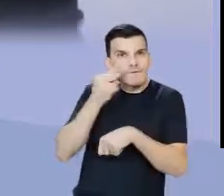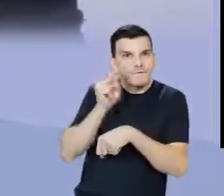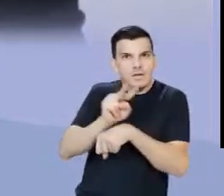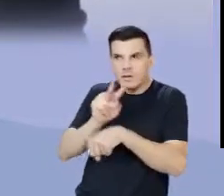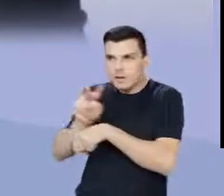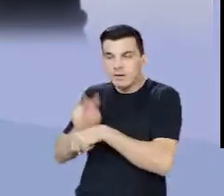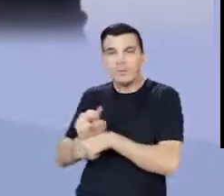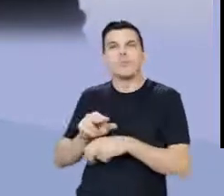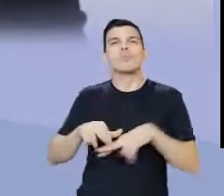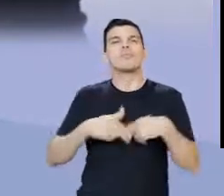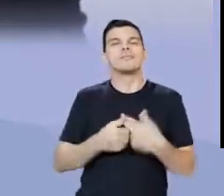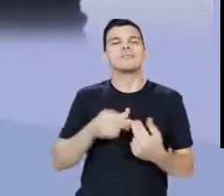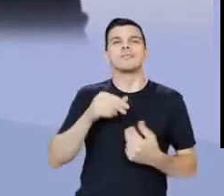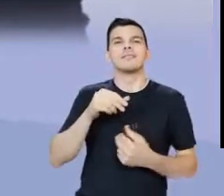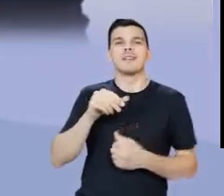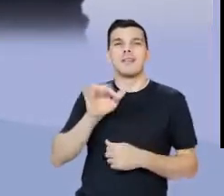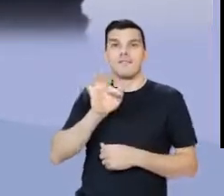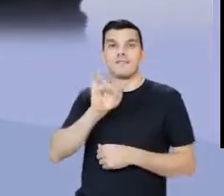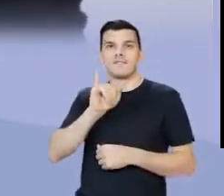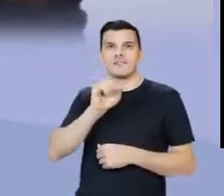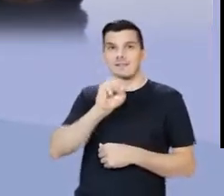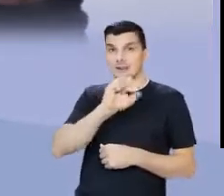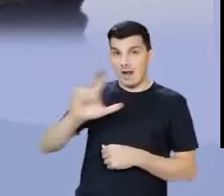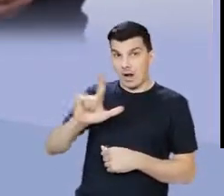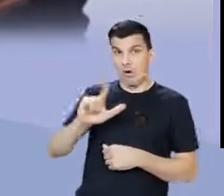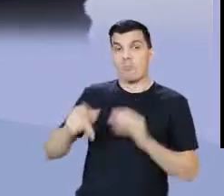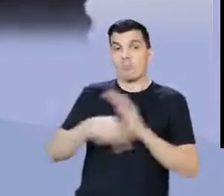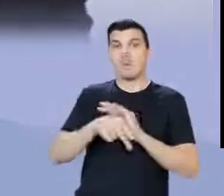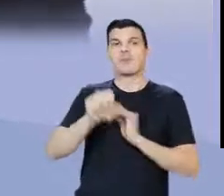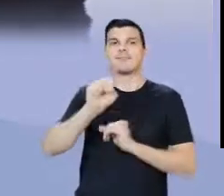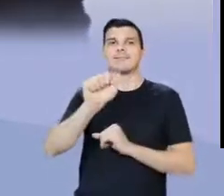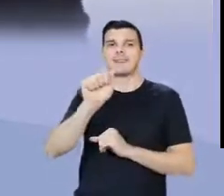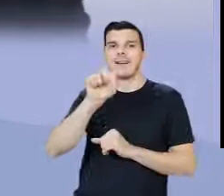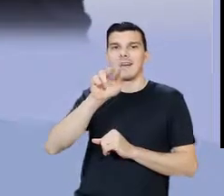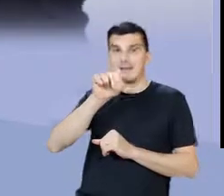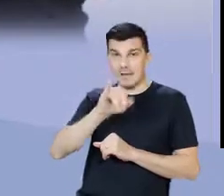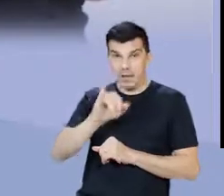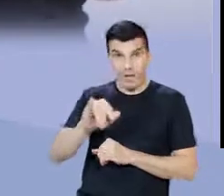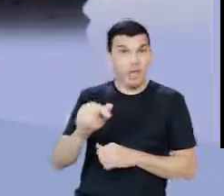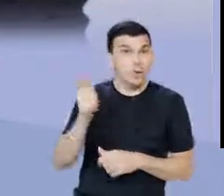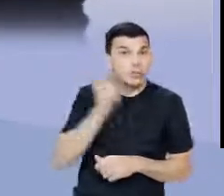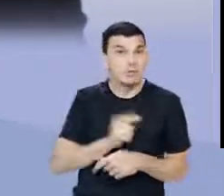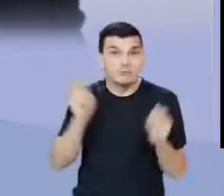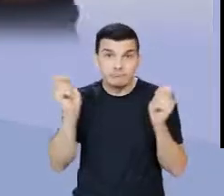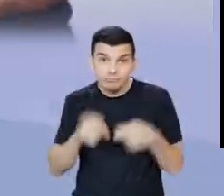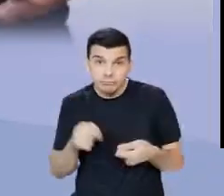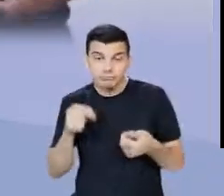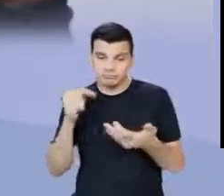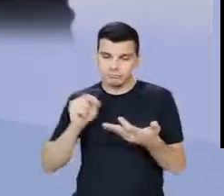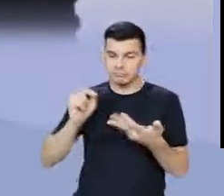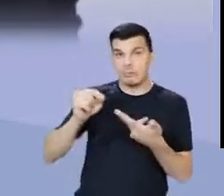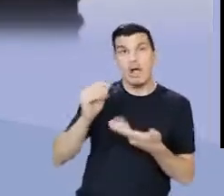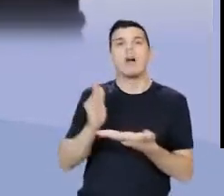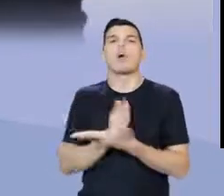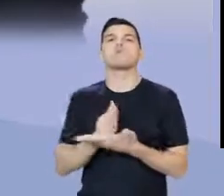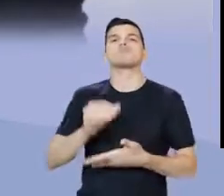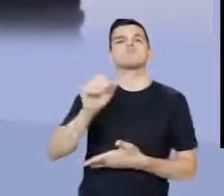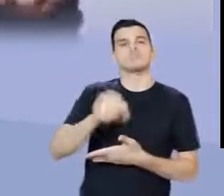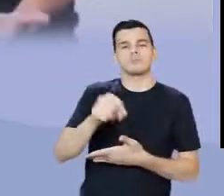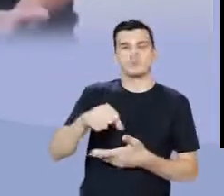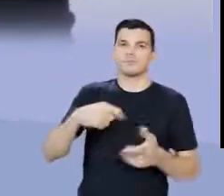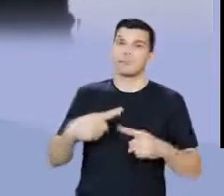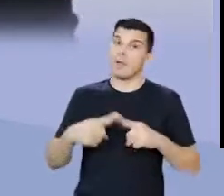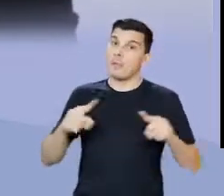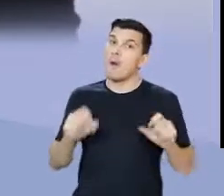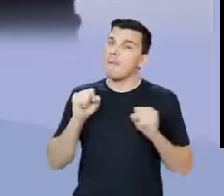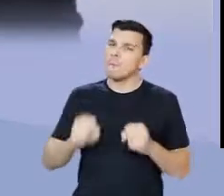de vigiar. Aí o apelido fiscais do Sarney. Claro, deu certo ou deram certas ideias? Em parte